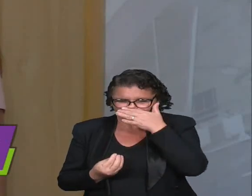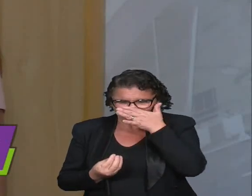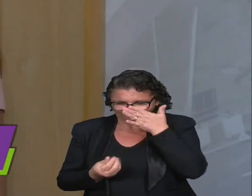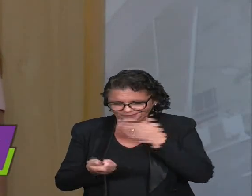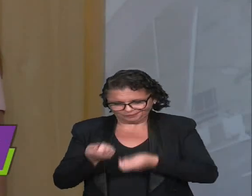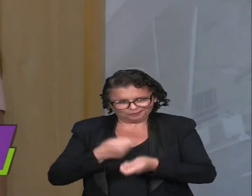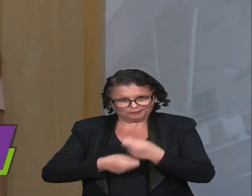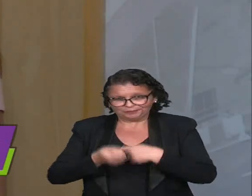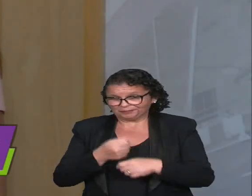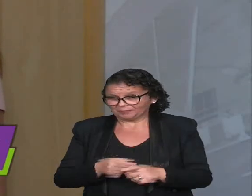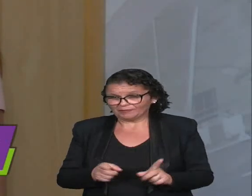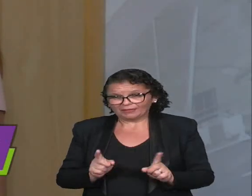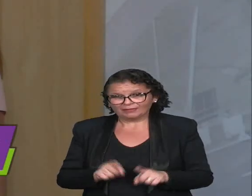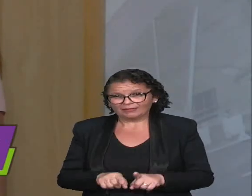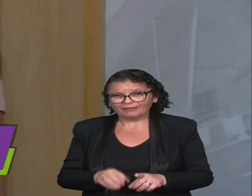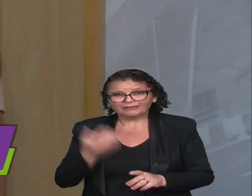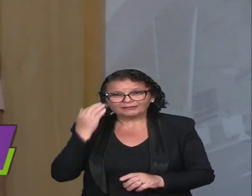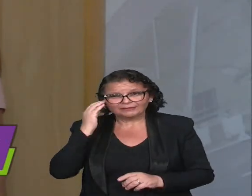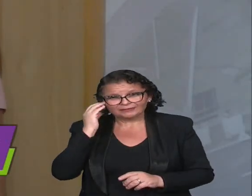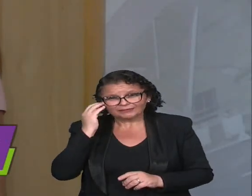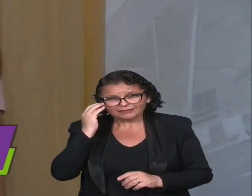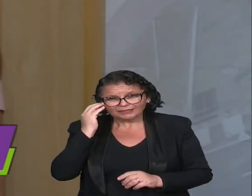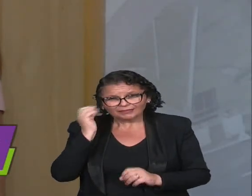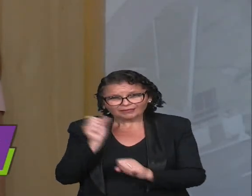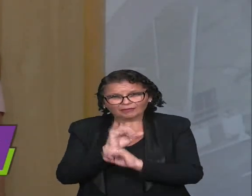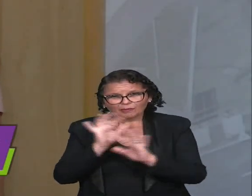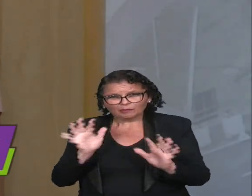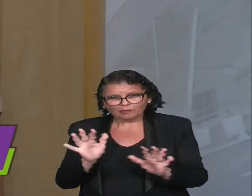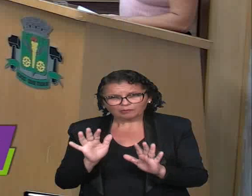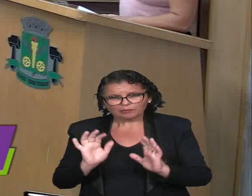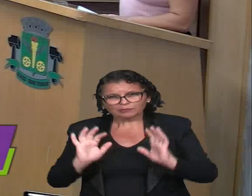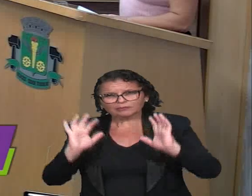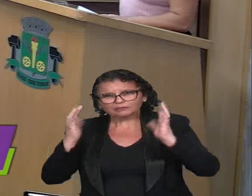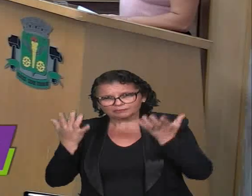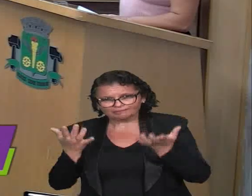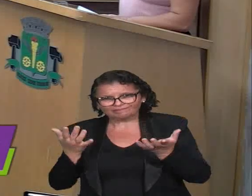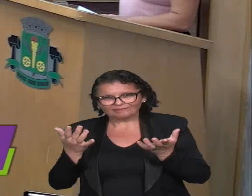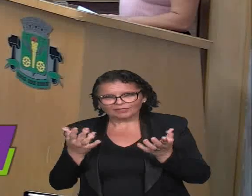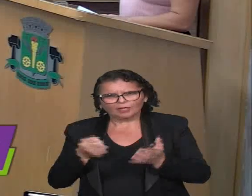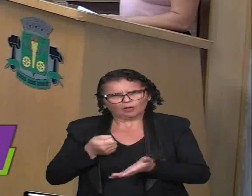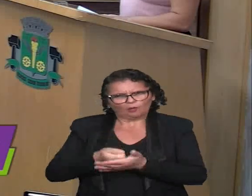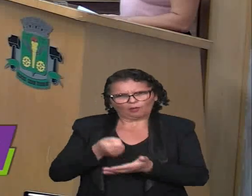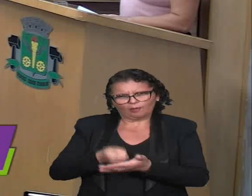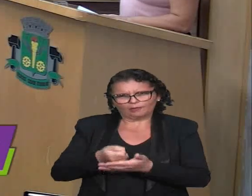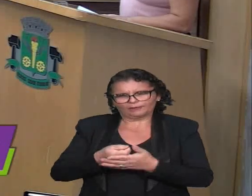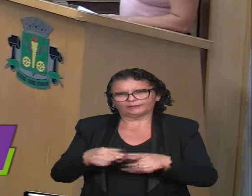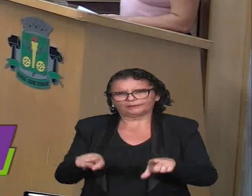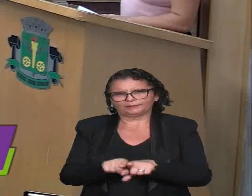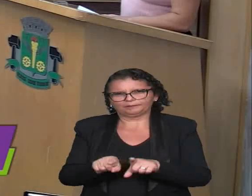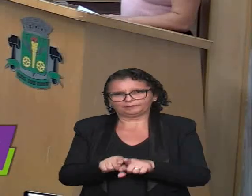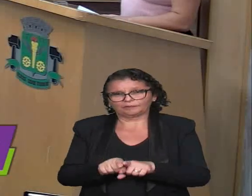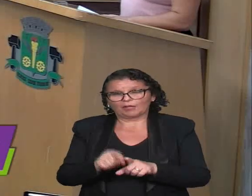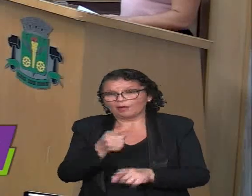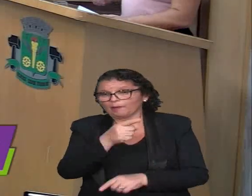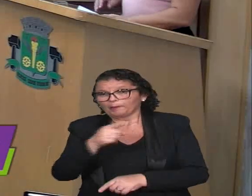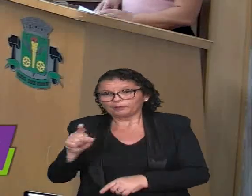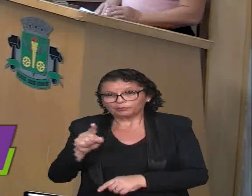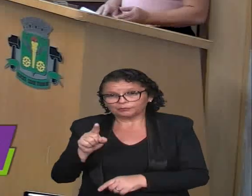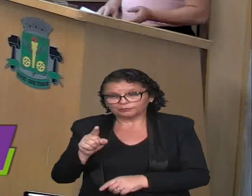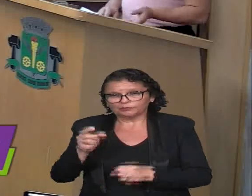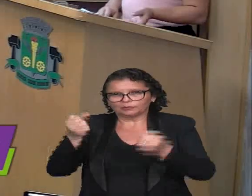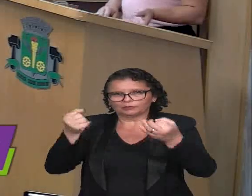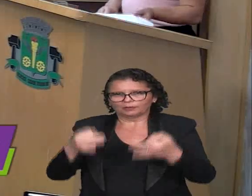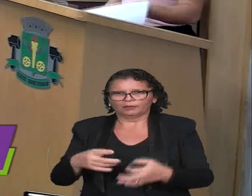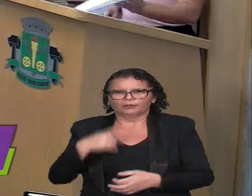é que a gente possa até entender como está funcionando e cobrar também e por último aqui eu quero parabenizar